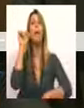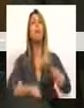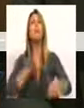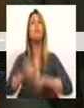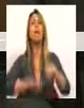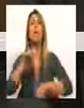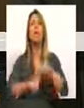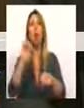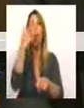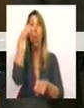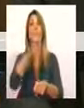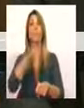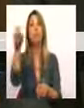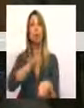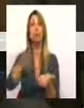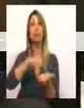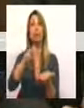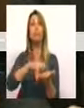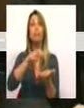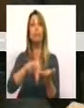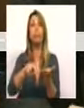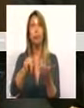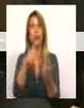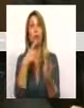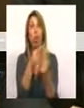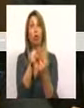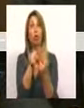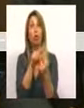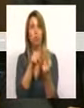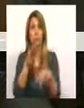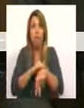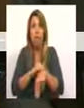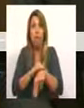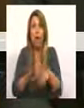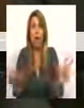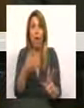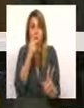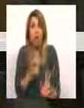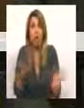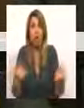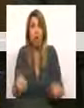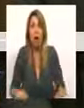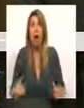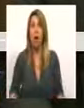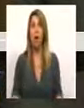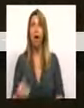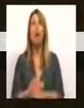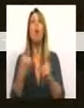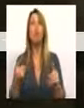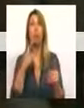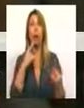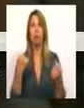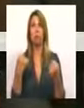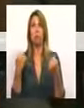pessoas 51 a pé utilizadores favoráveis é exatamente o facto de os comportamentos na estrada por parte dos condutores de motos